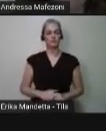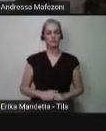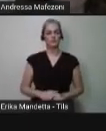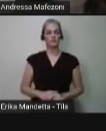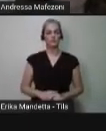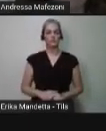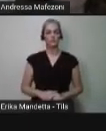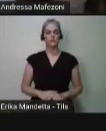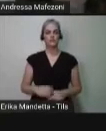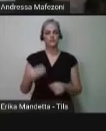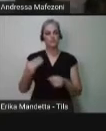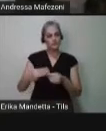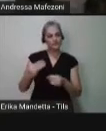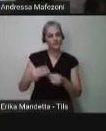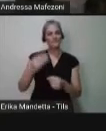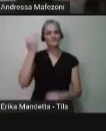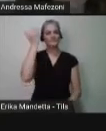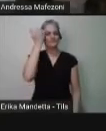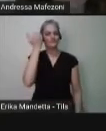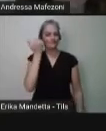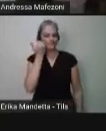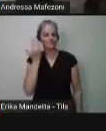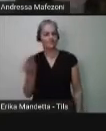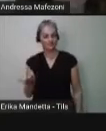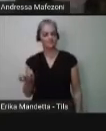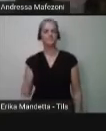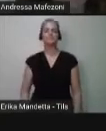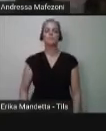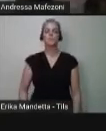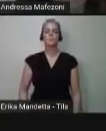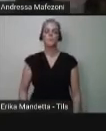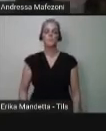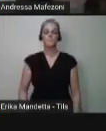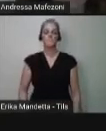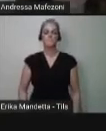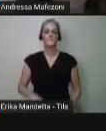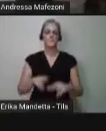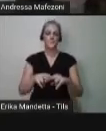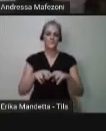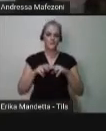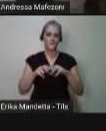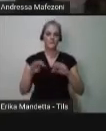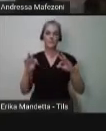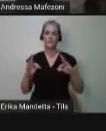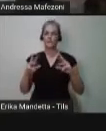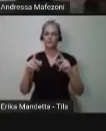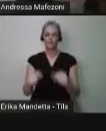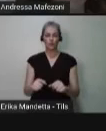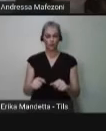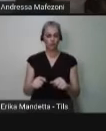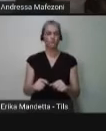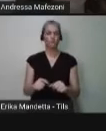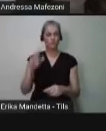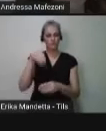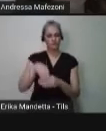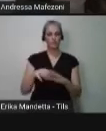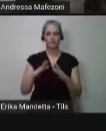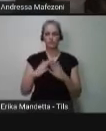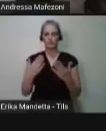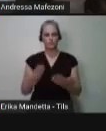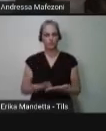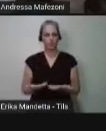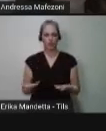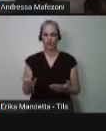do município de Santa Maria de Jetibá. Então, partindo deste princípio de que todos dentro da escola, professores